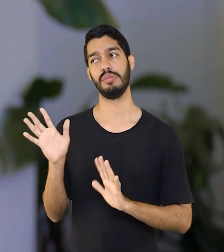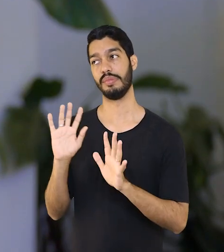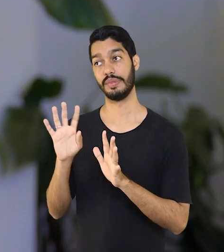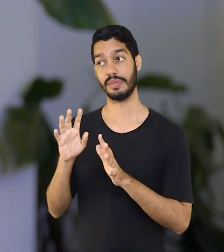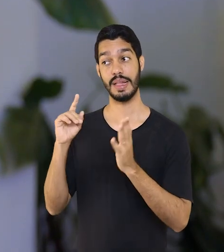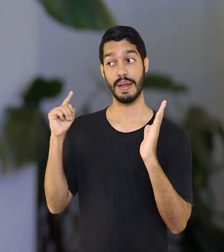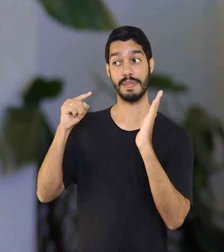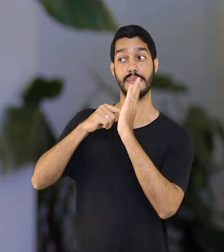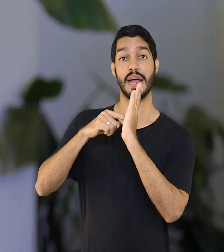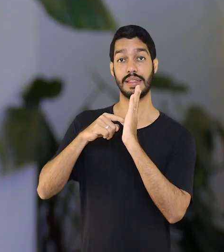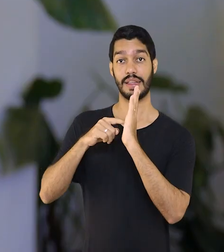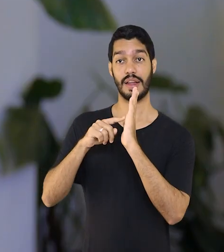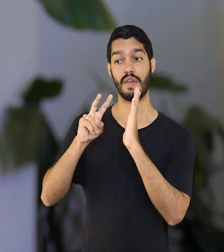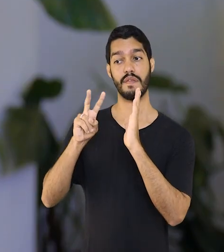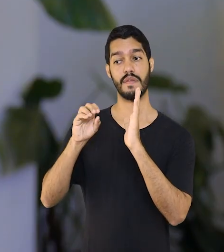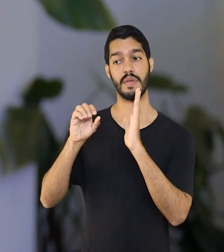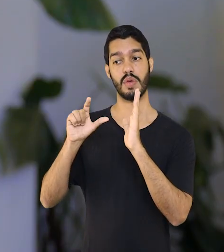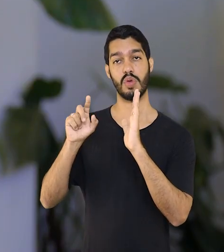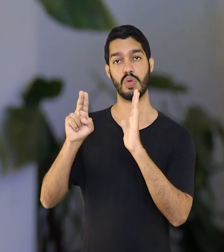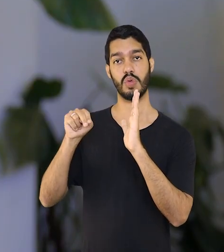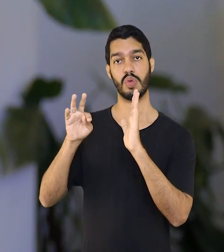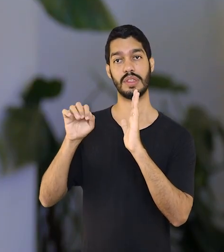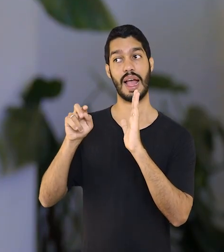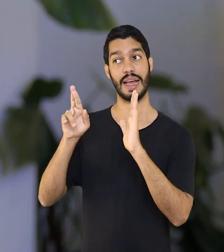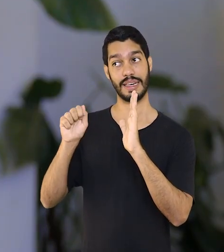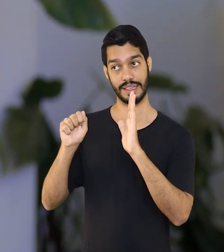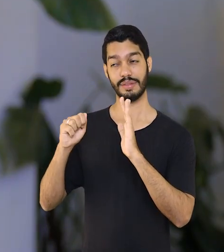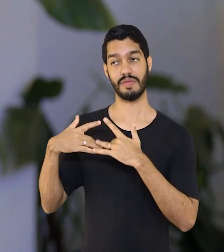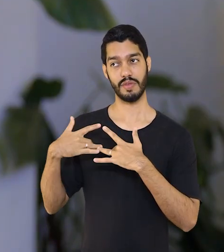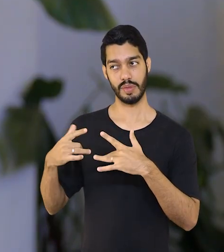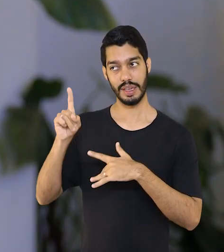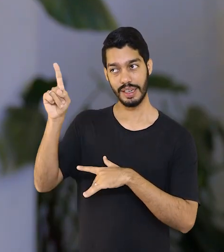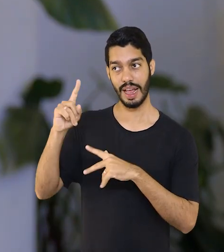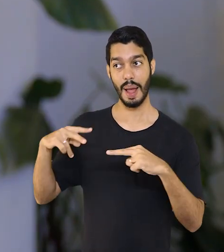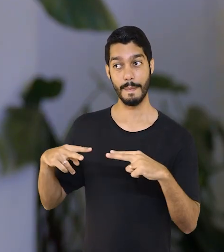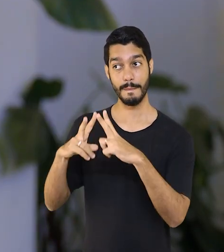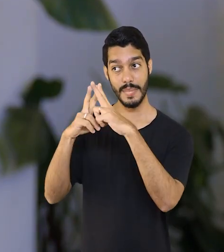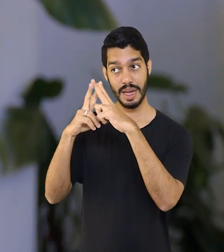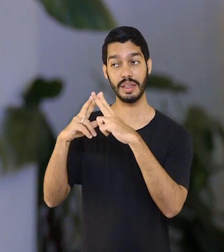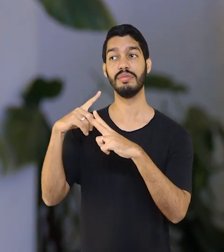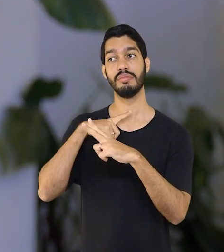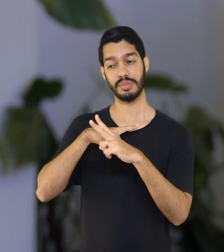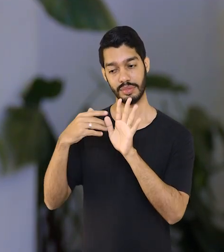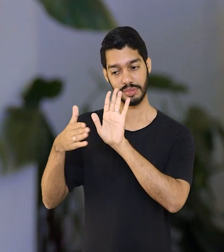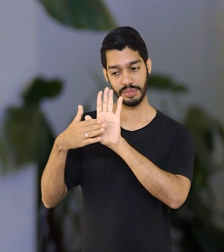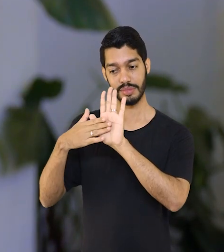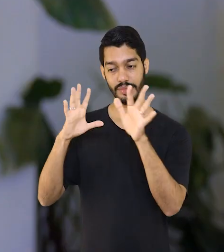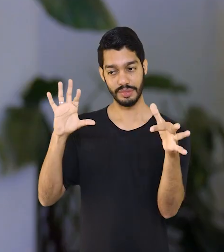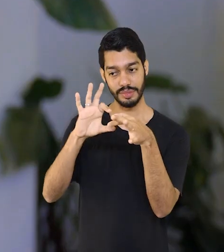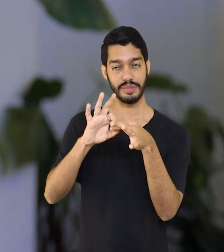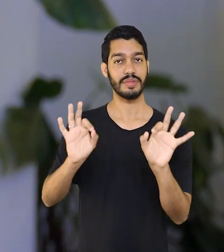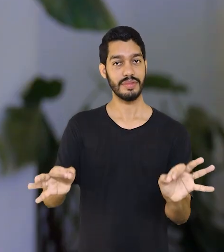você está enganado. Não são metas voluntárias. O Tratado de Paris é um tratado juridicamente